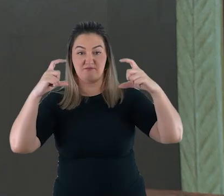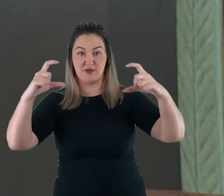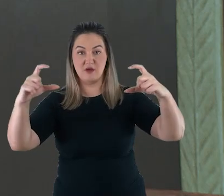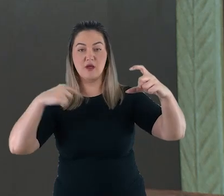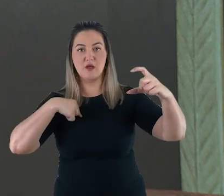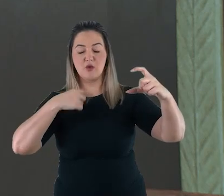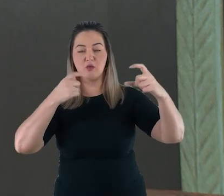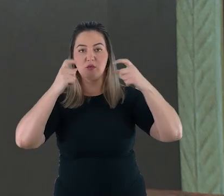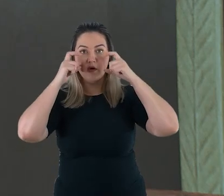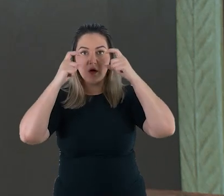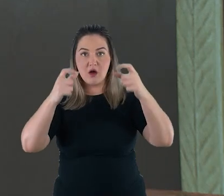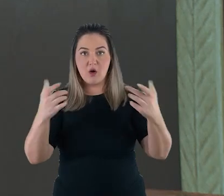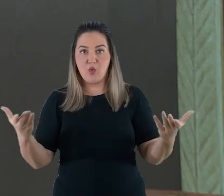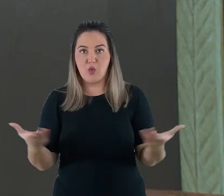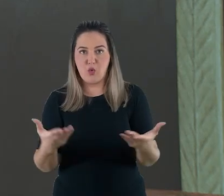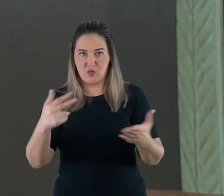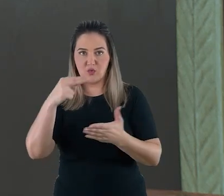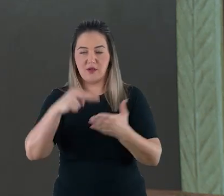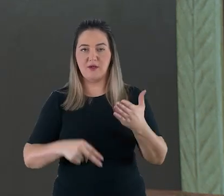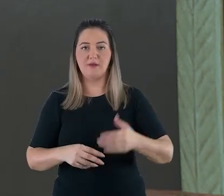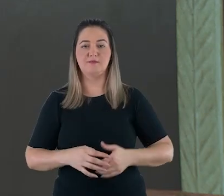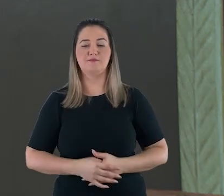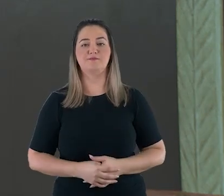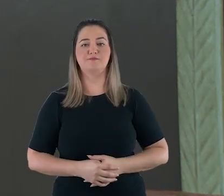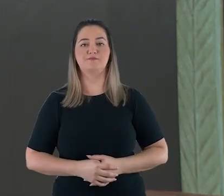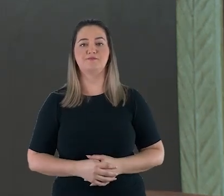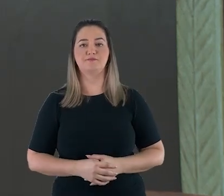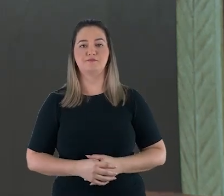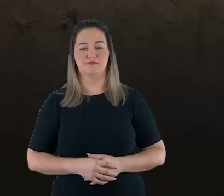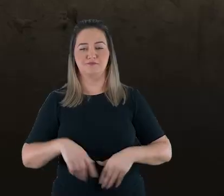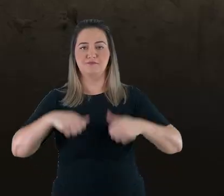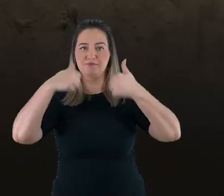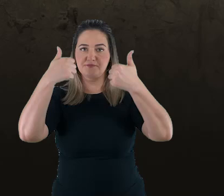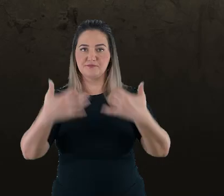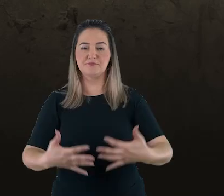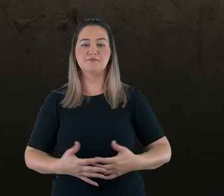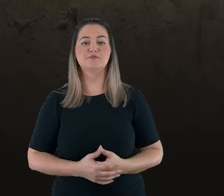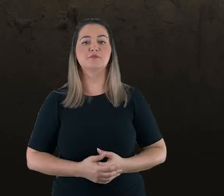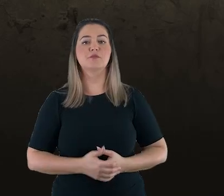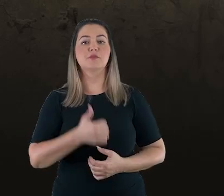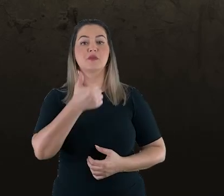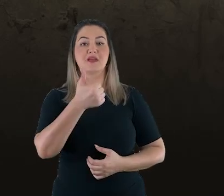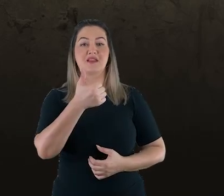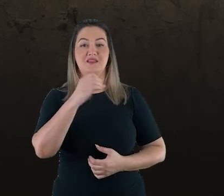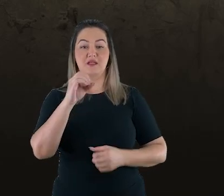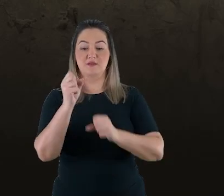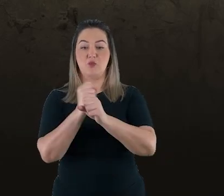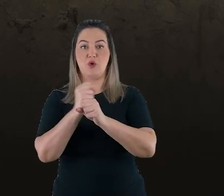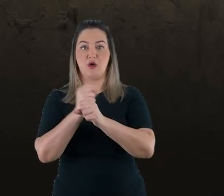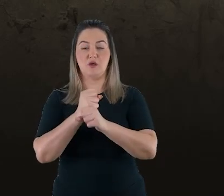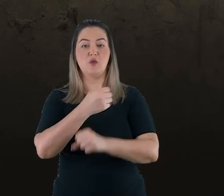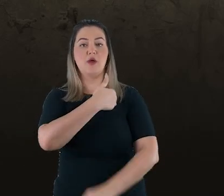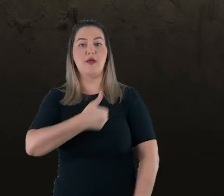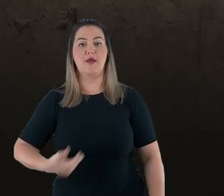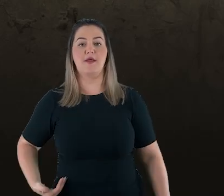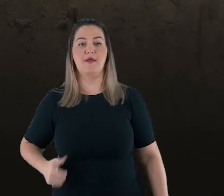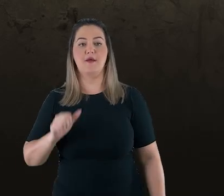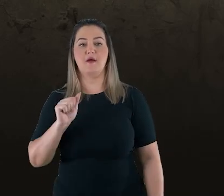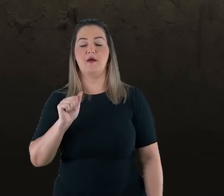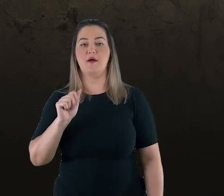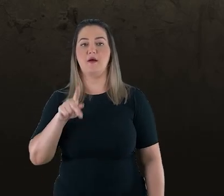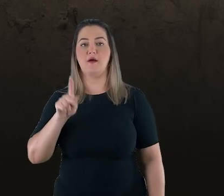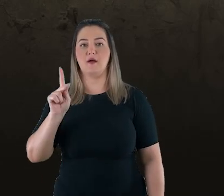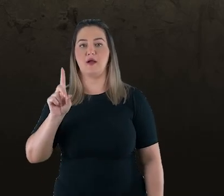atenção é este que eu vou ler com você aqui. Vamos colocar na tela. Ele diz assim: no 10º ano, o rei de Akkad, que